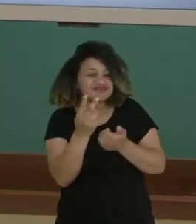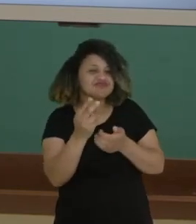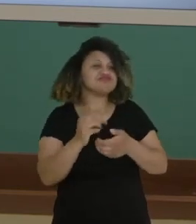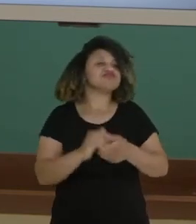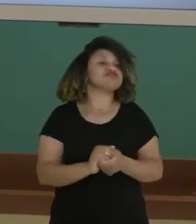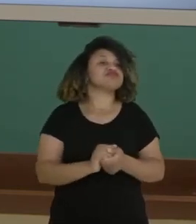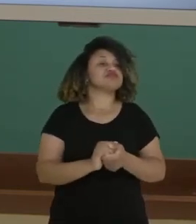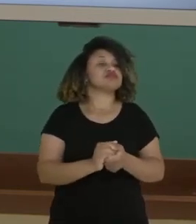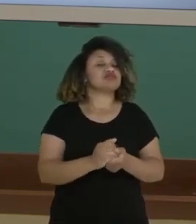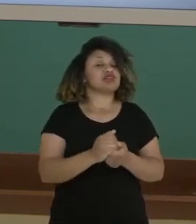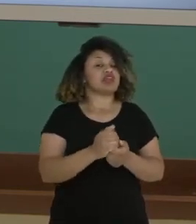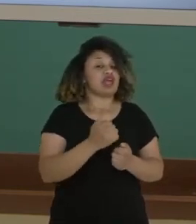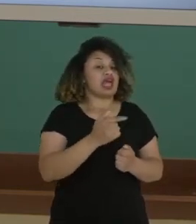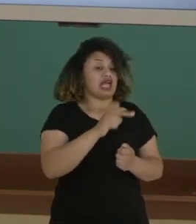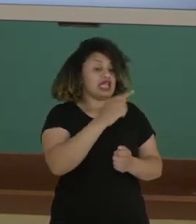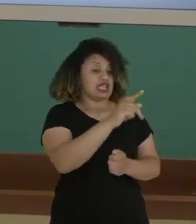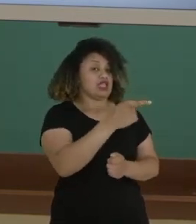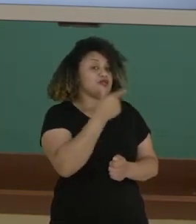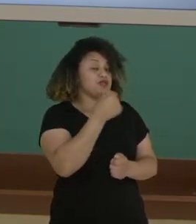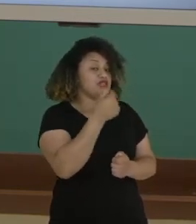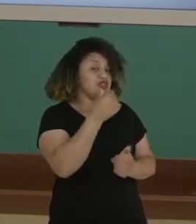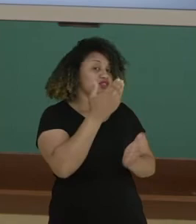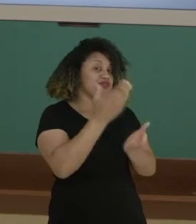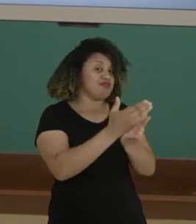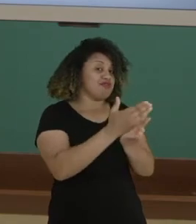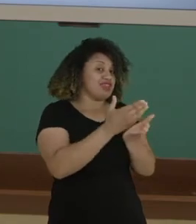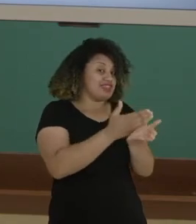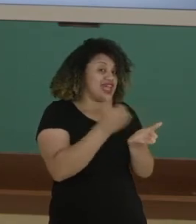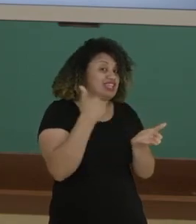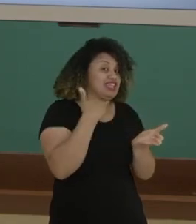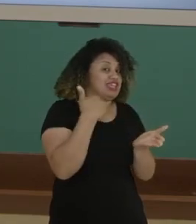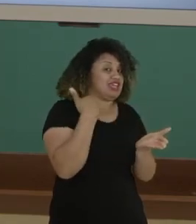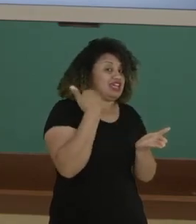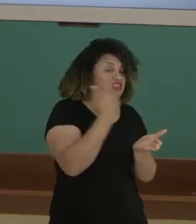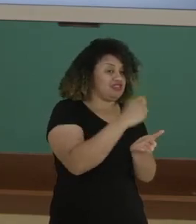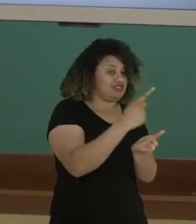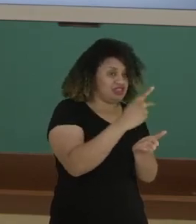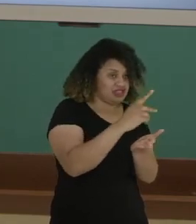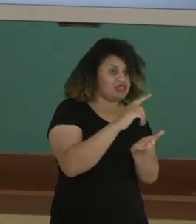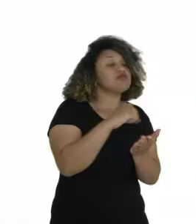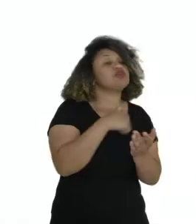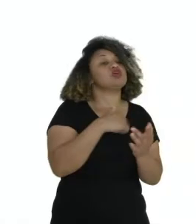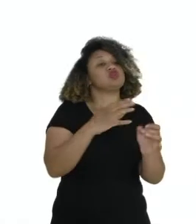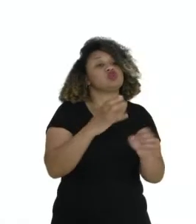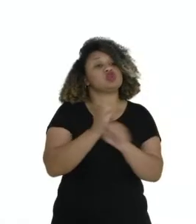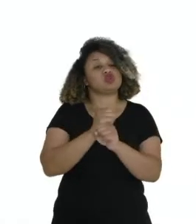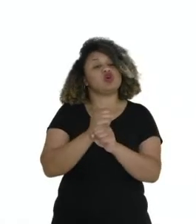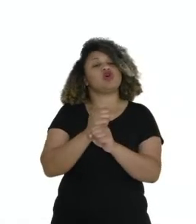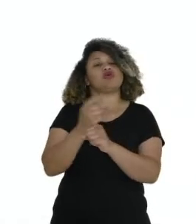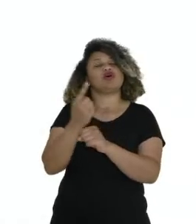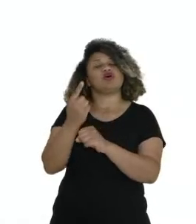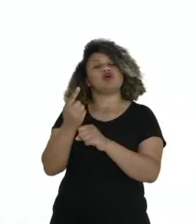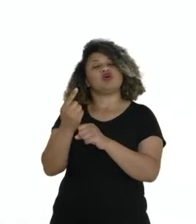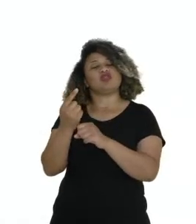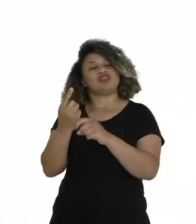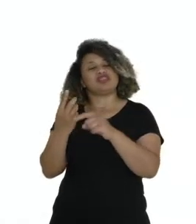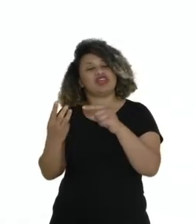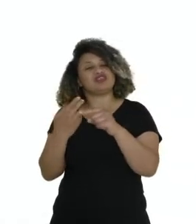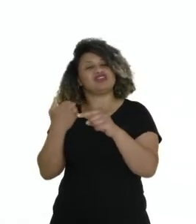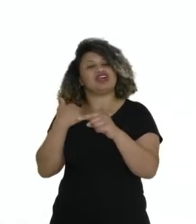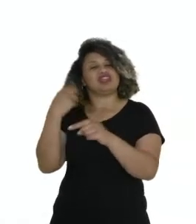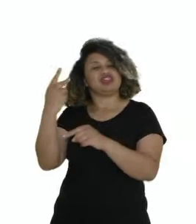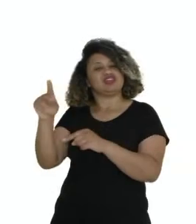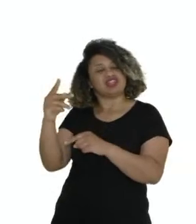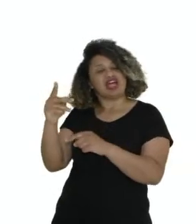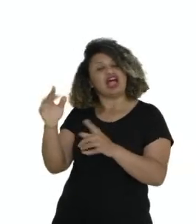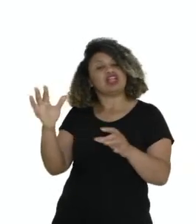metade da idade de Carlos, então olha aqui a situação, a metade da idade de Carlos, mais 1/3 da idade de Manuela é igual